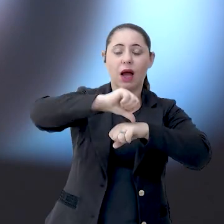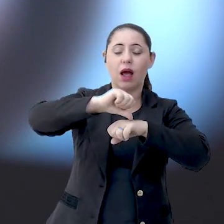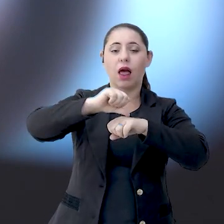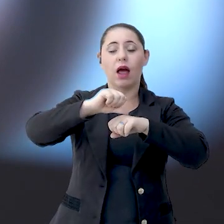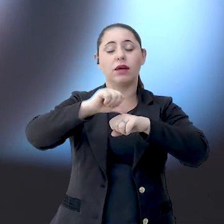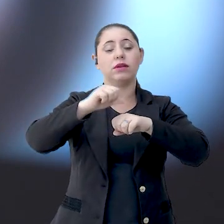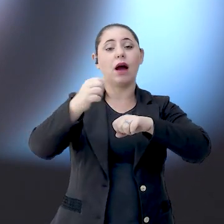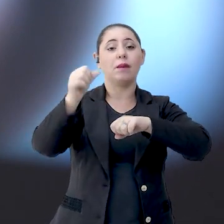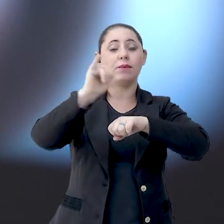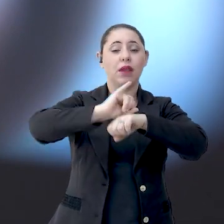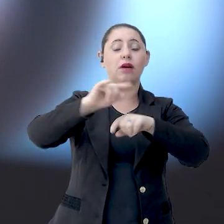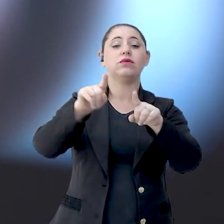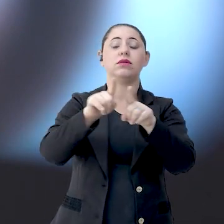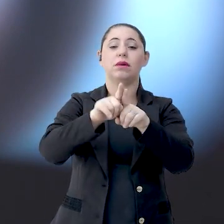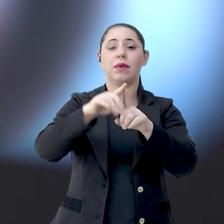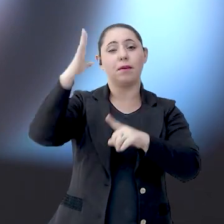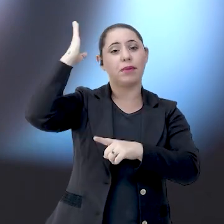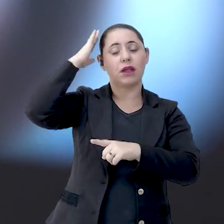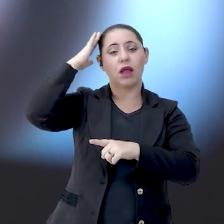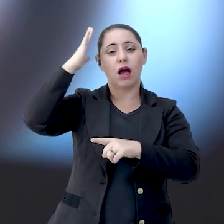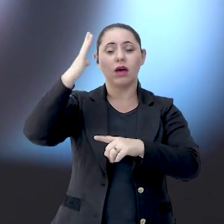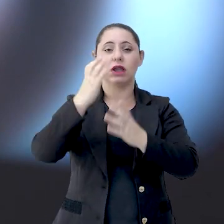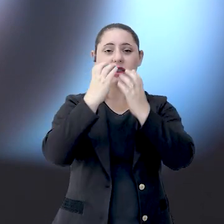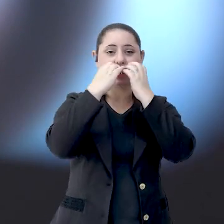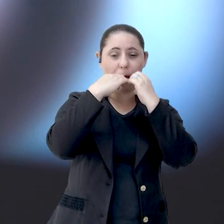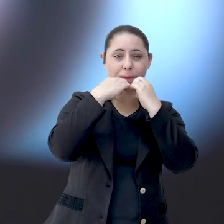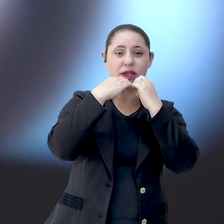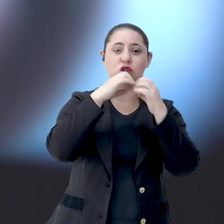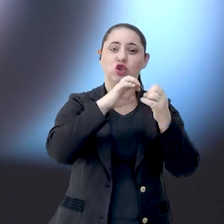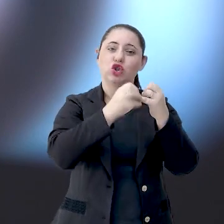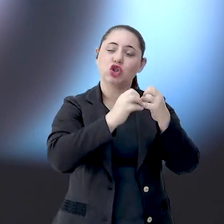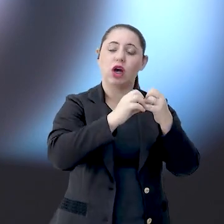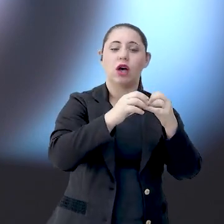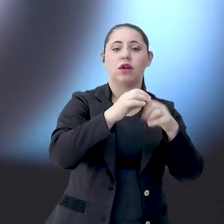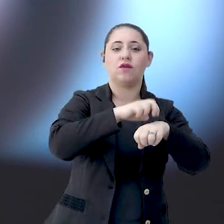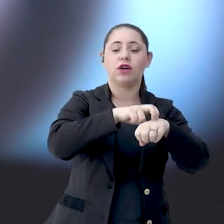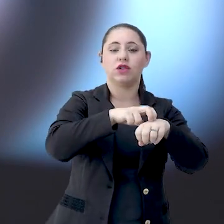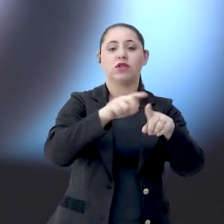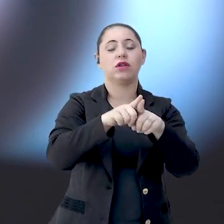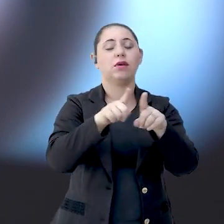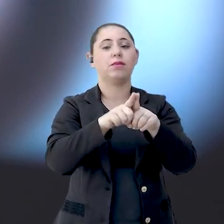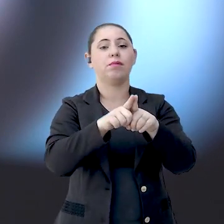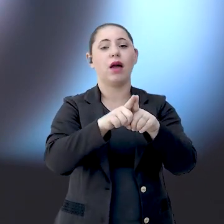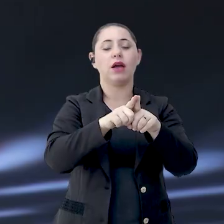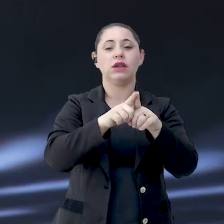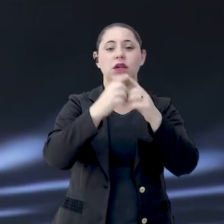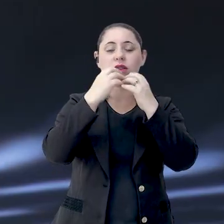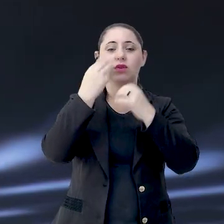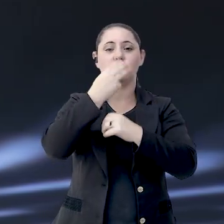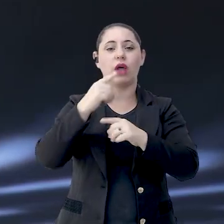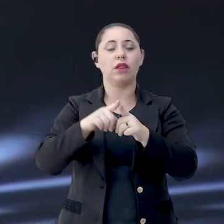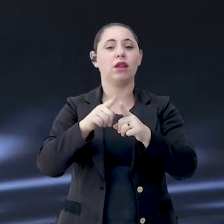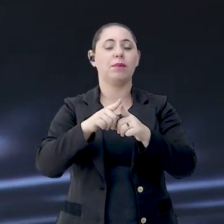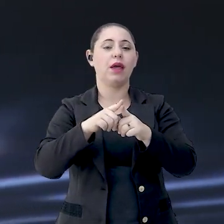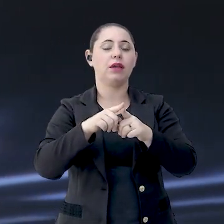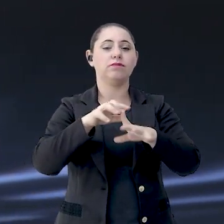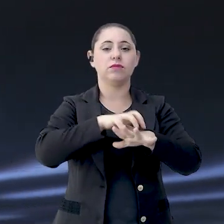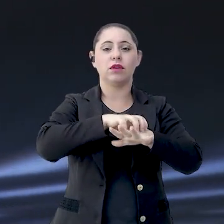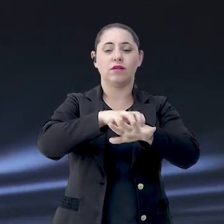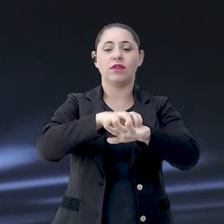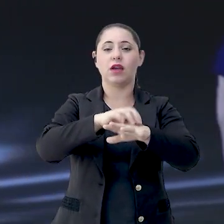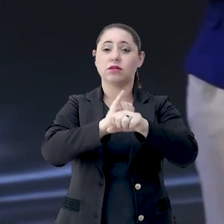produtos brutos na própria região está em desenvolvimento com o processo de industrialização. Ao mesmo tempo,